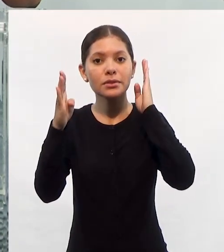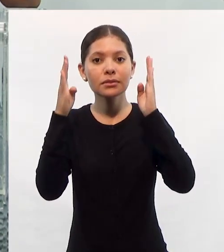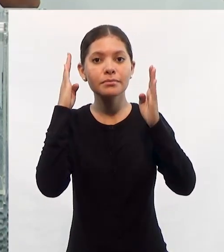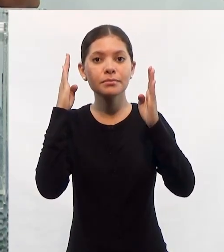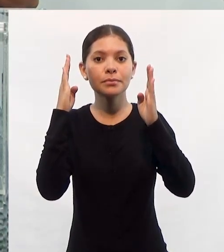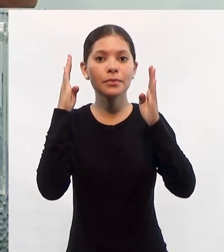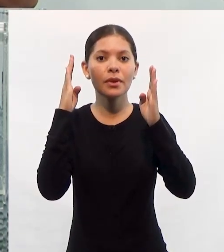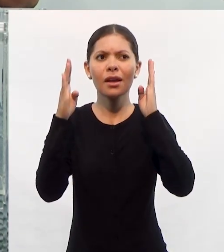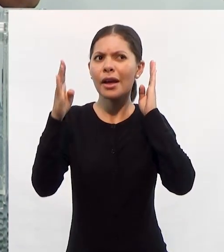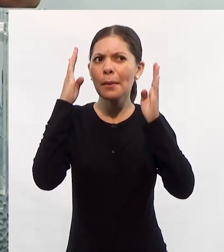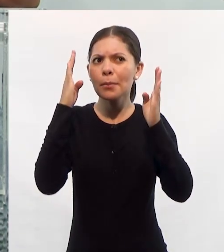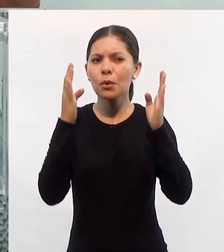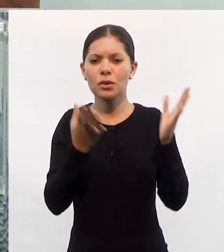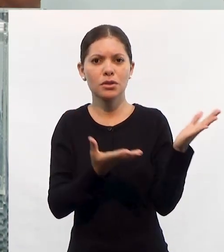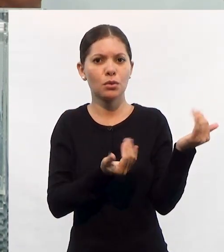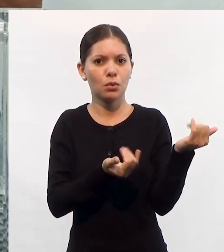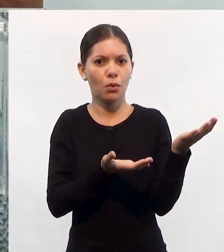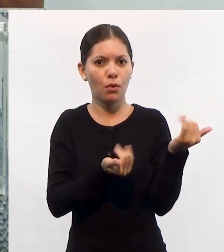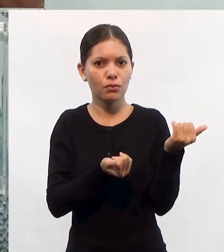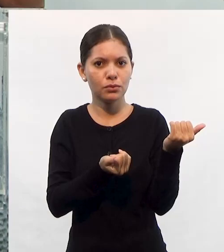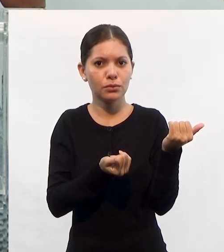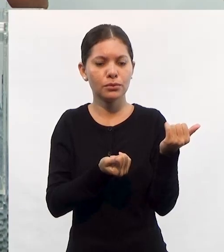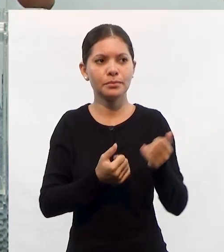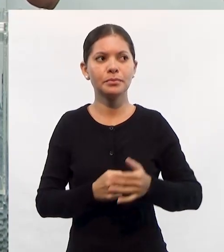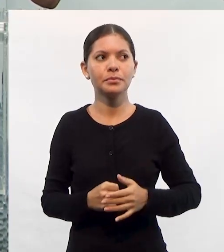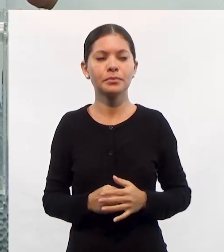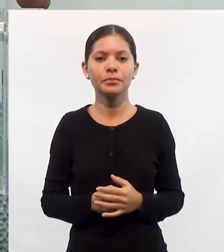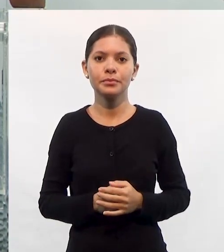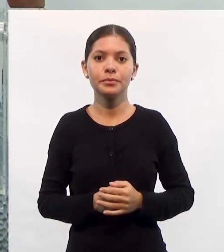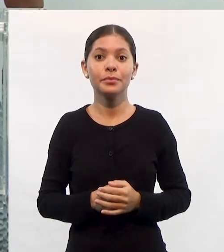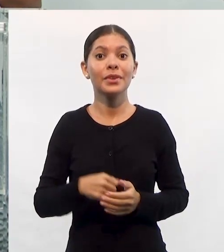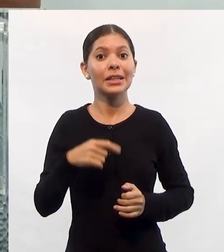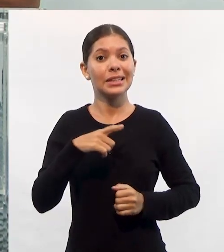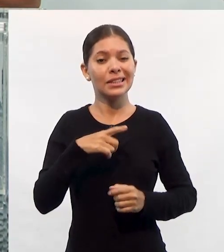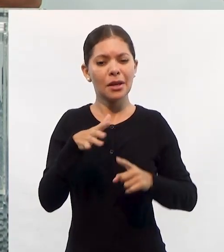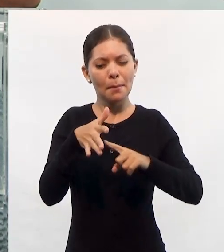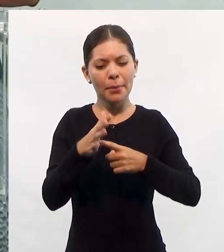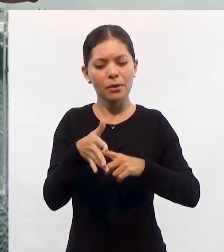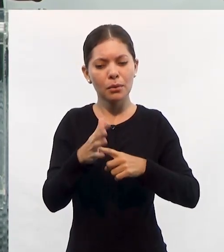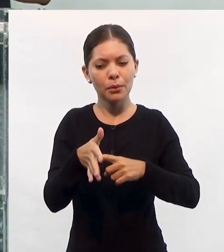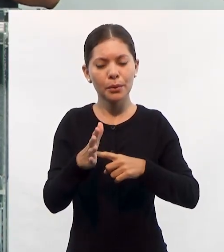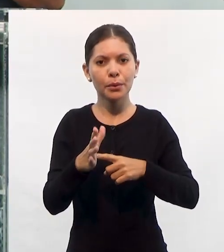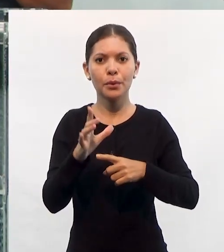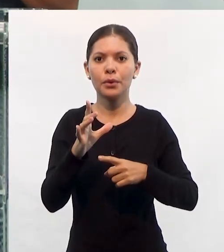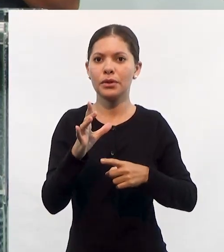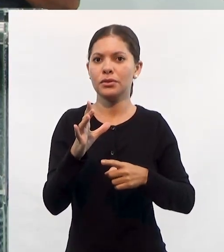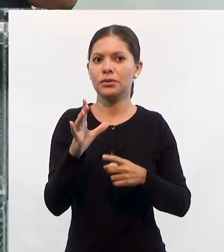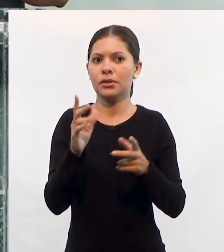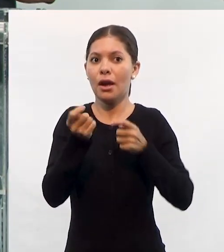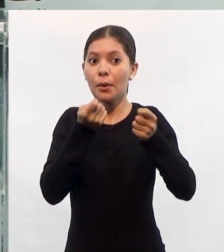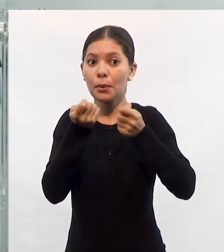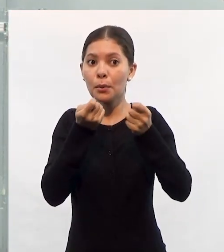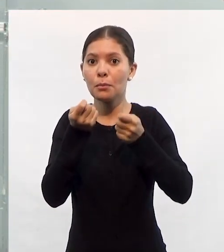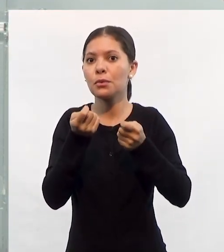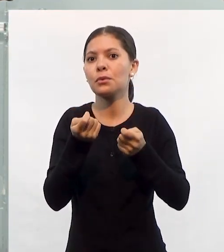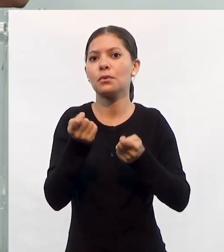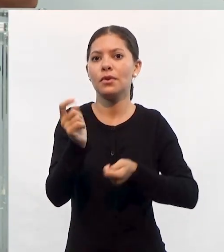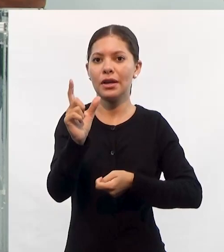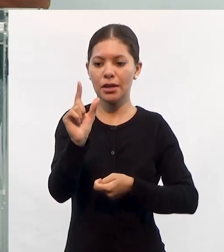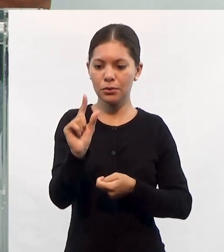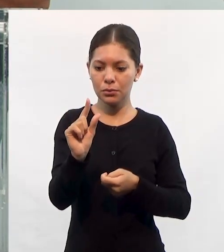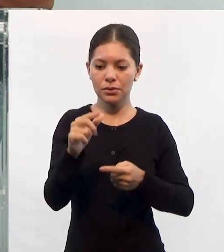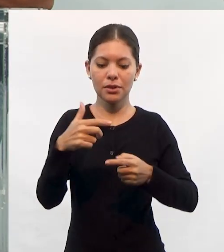caminhões dela são mais novos, têm motores econômicos, ela vai reduzir o consumo de combustível.